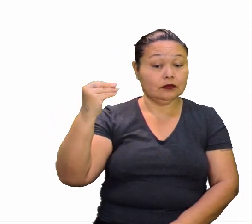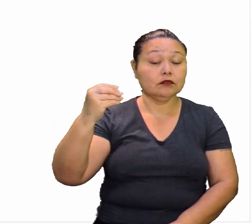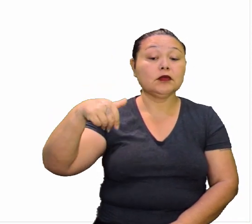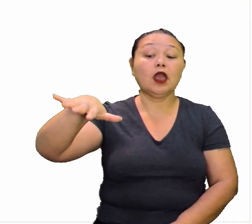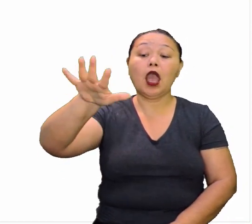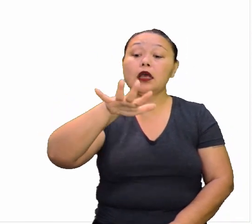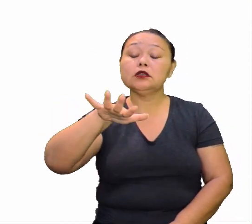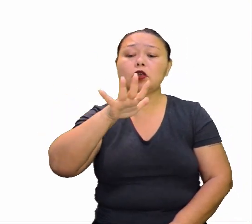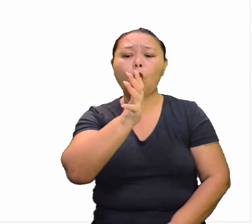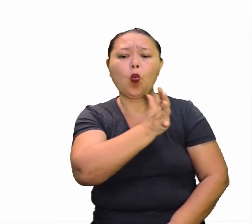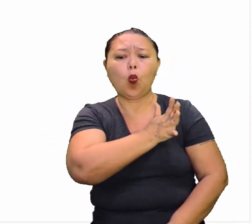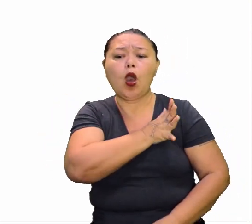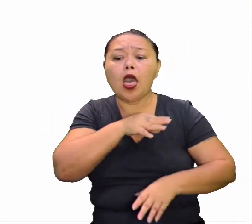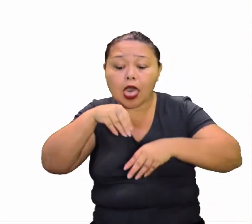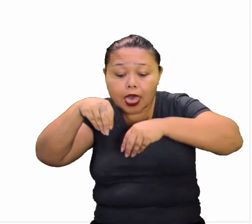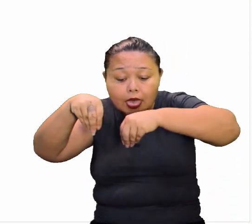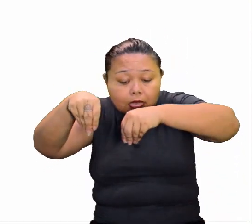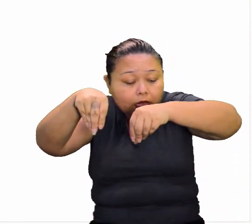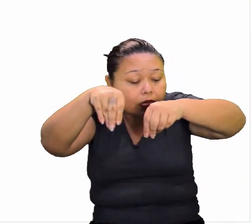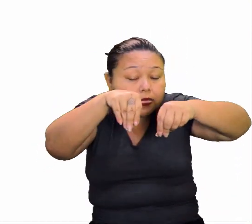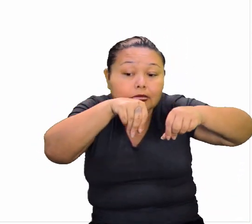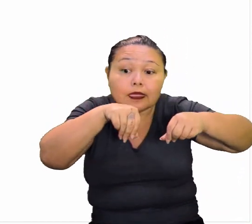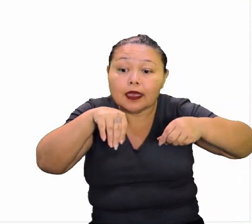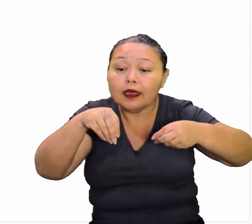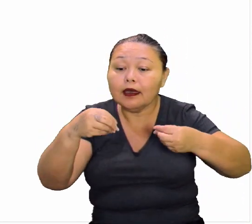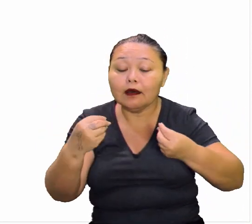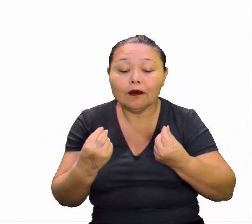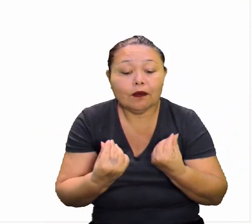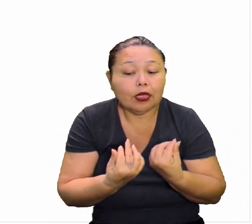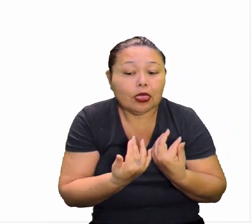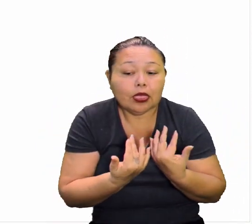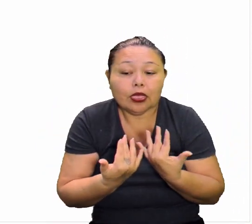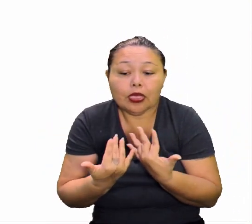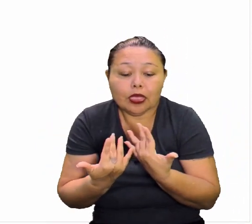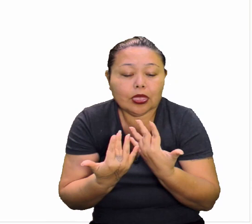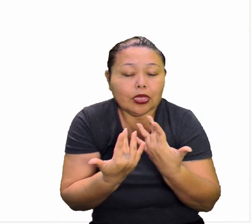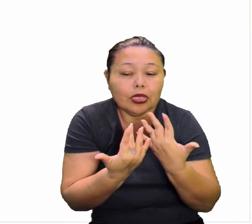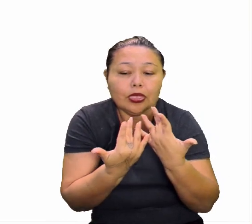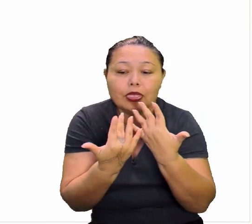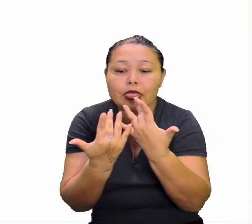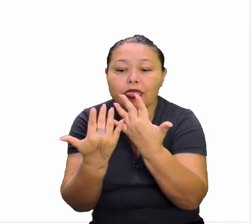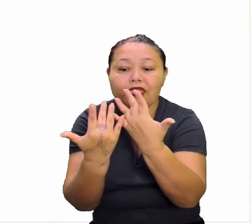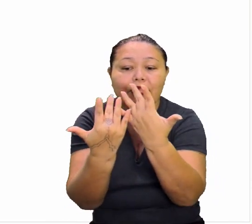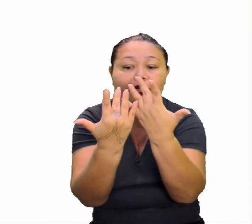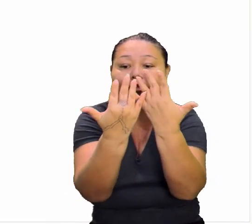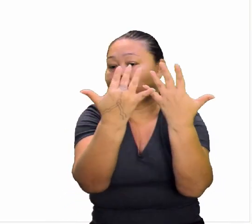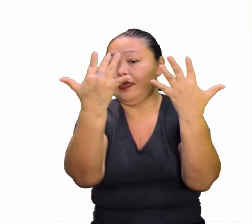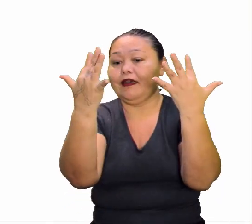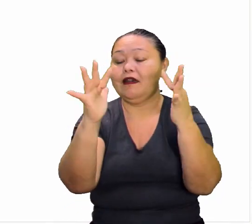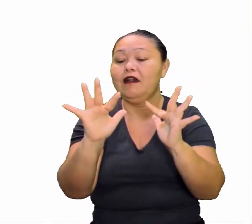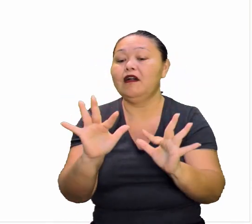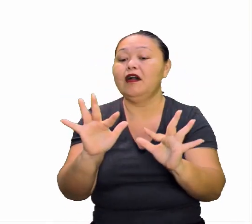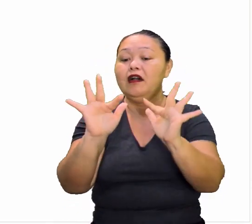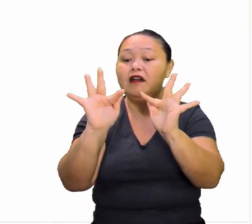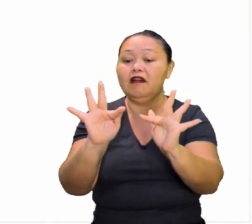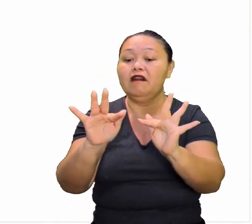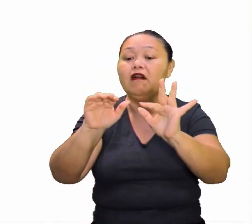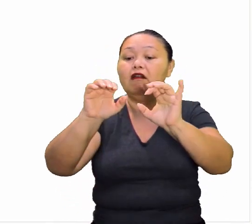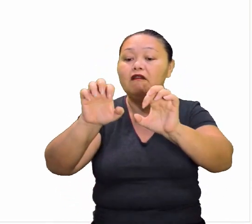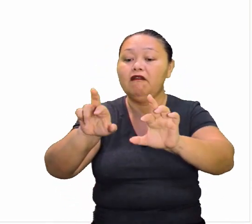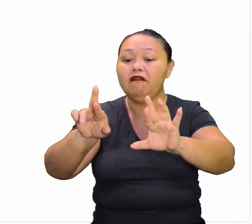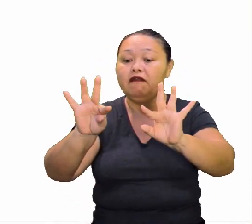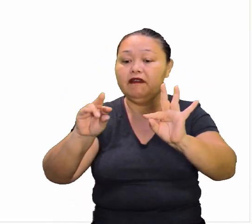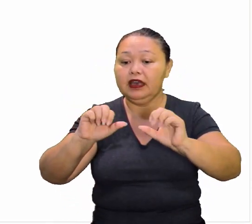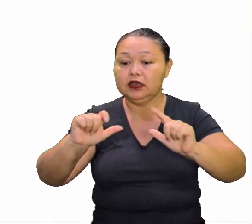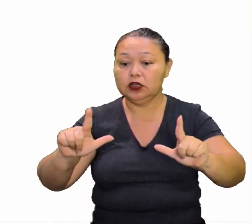rico. A terra, ela é rica. Não é à toa que é o crescente fértil. O